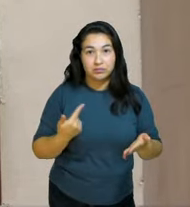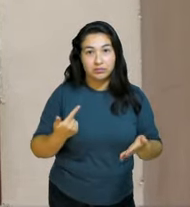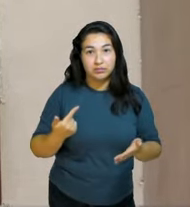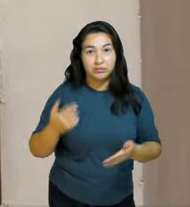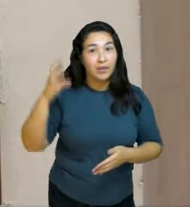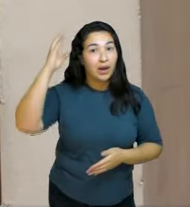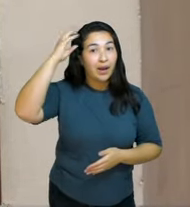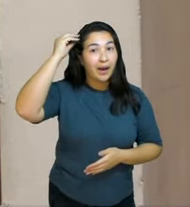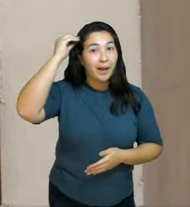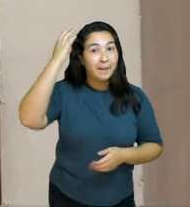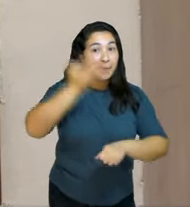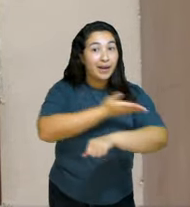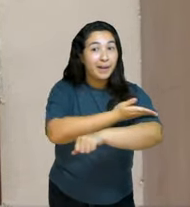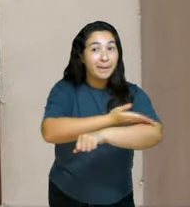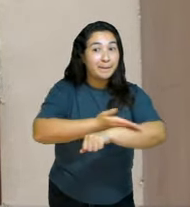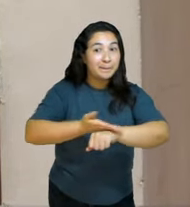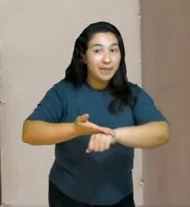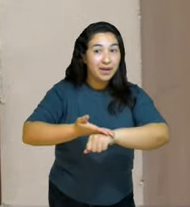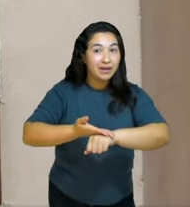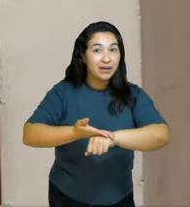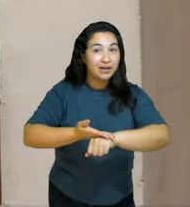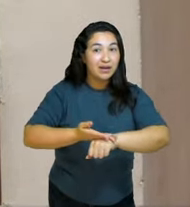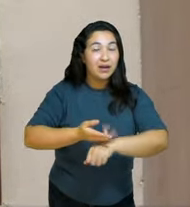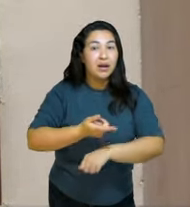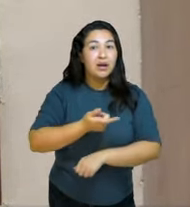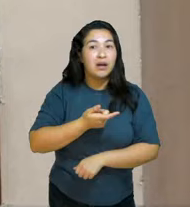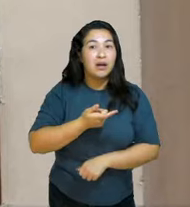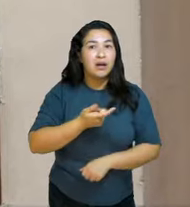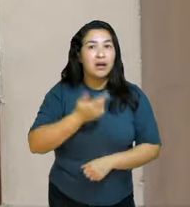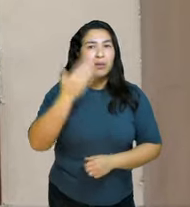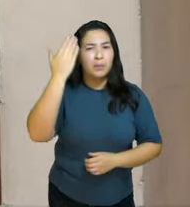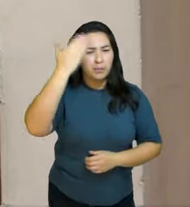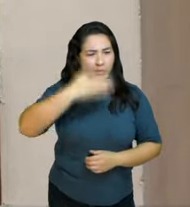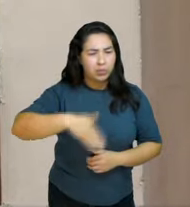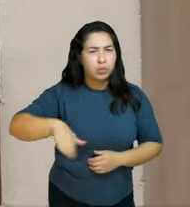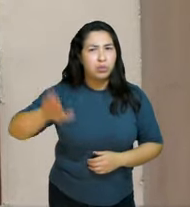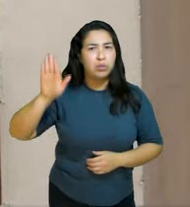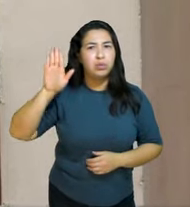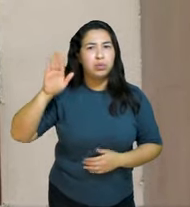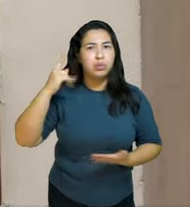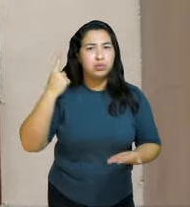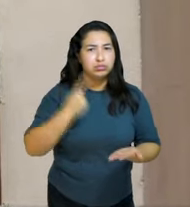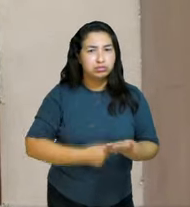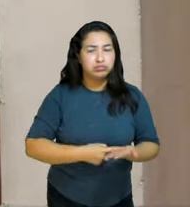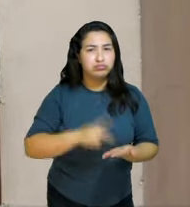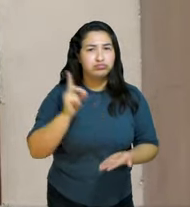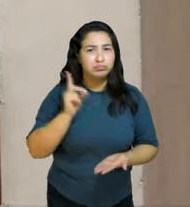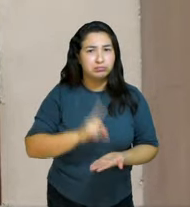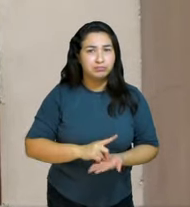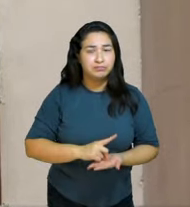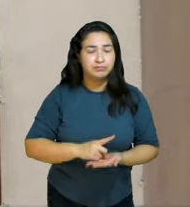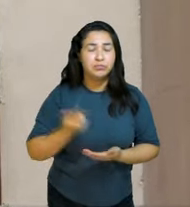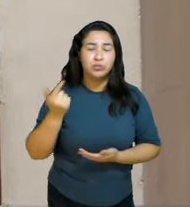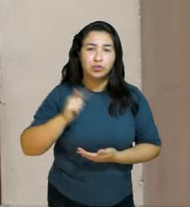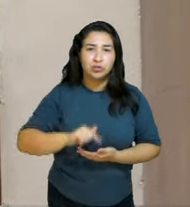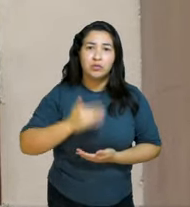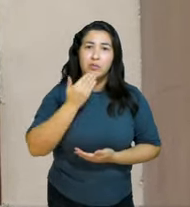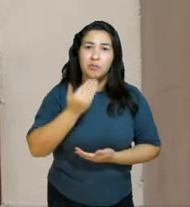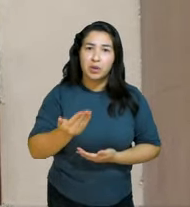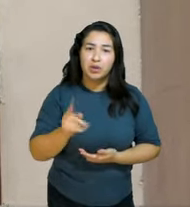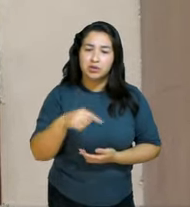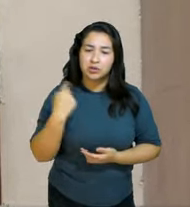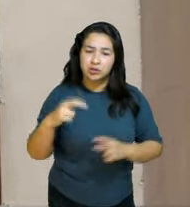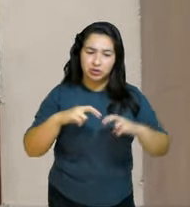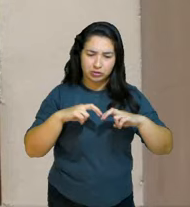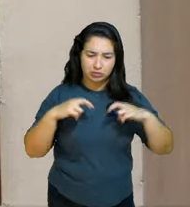branca, que palavra dada é palavra cumprida. Então, mais uma vez, eu peço, encarecidamente, que a gente sente